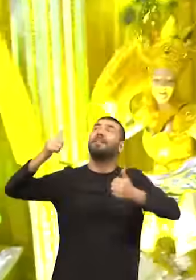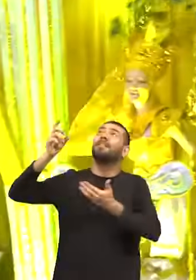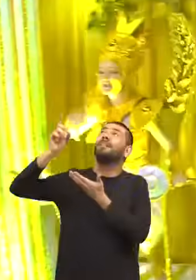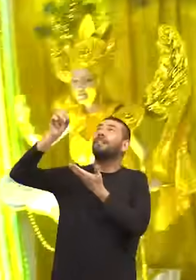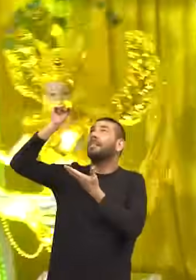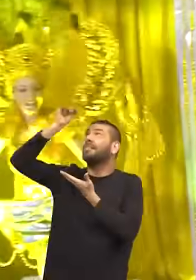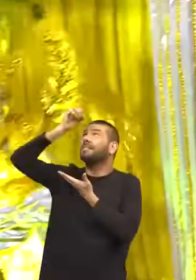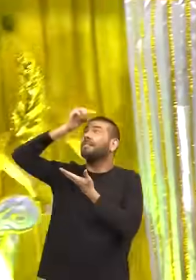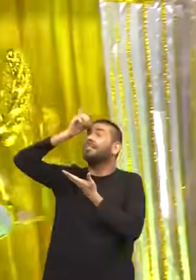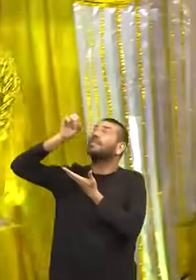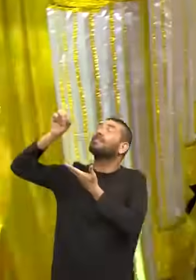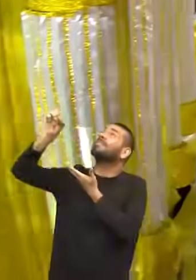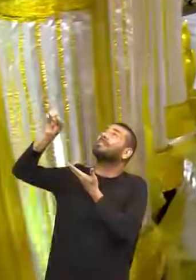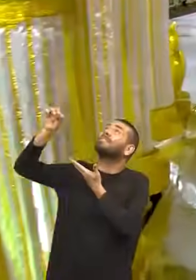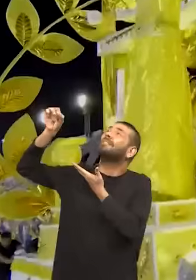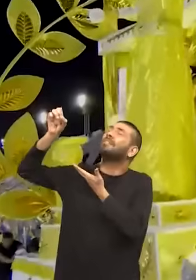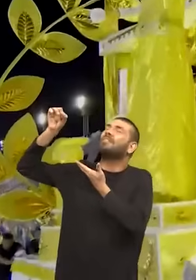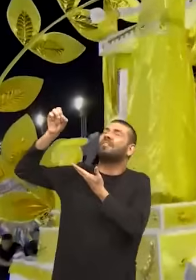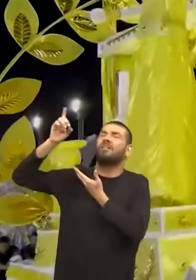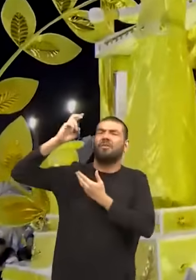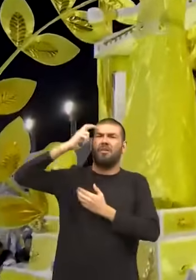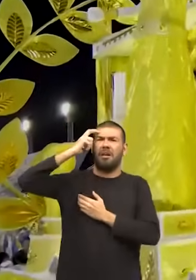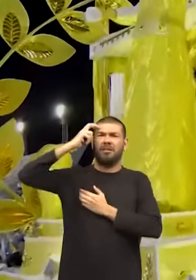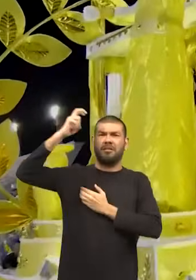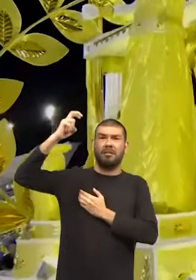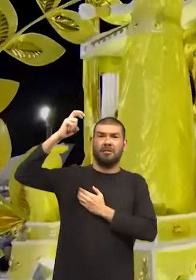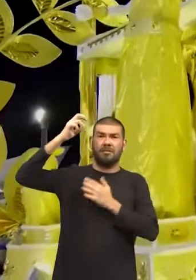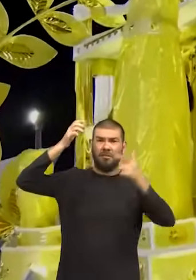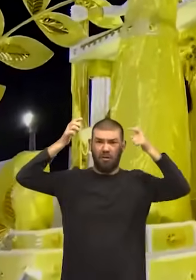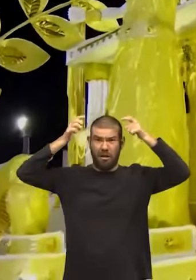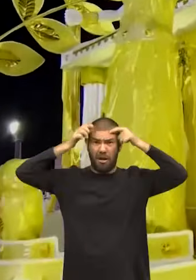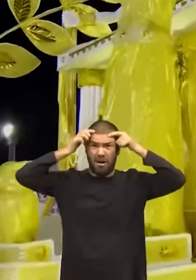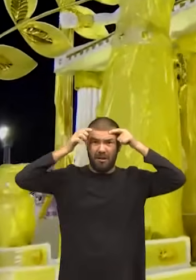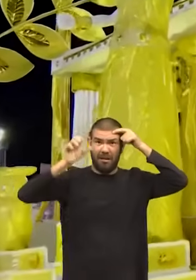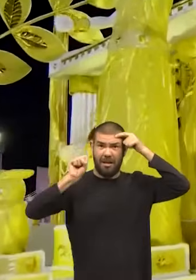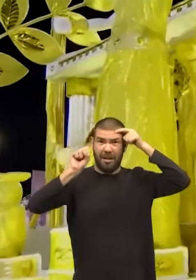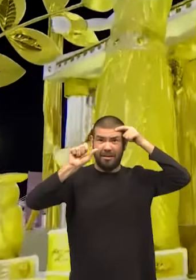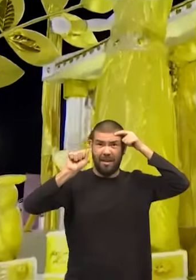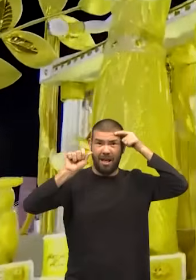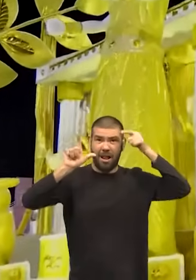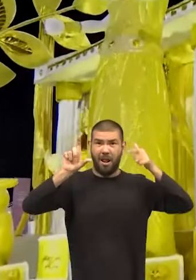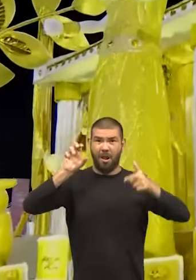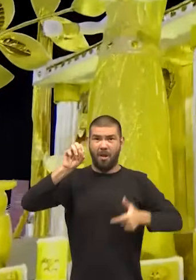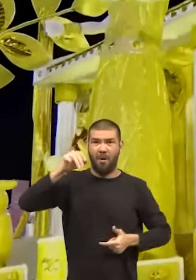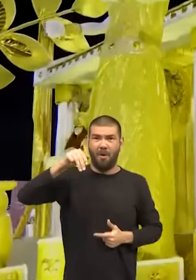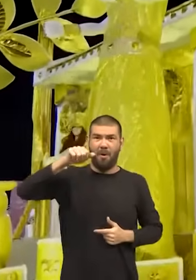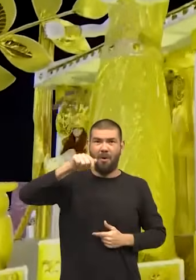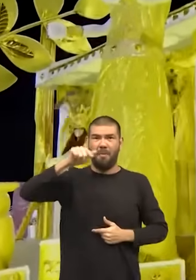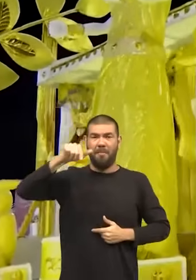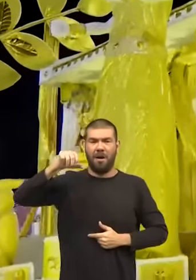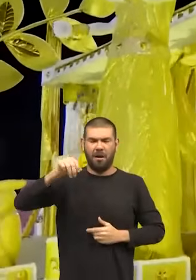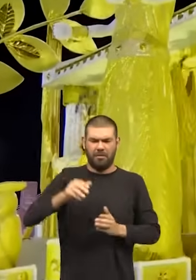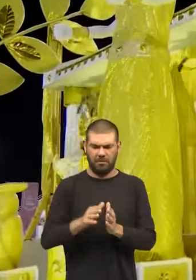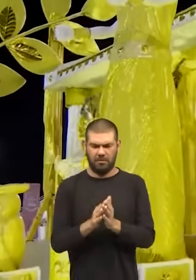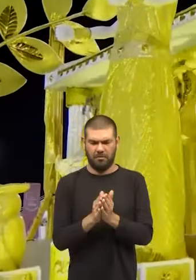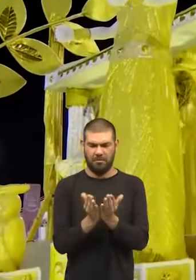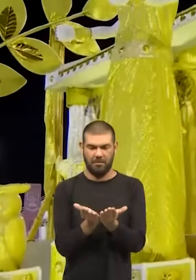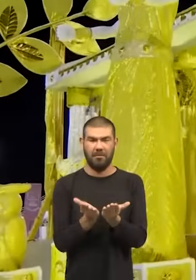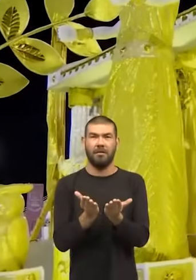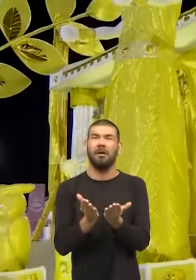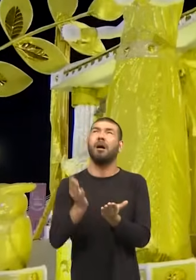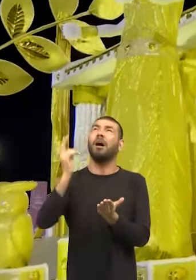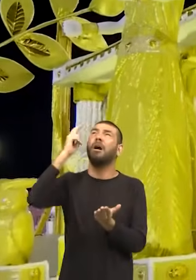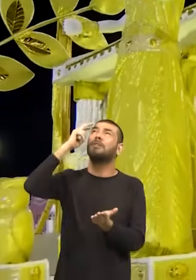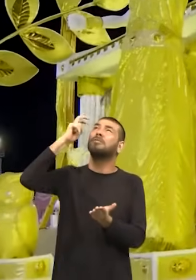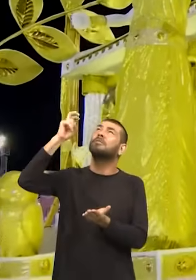com a sabiência do rei Salomão, as sagradas escrituras, a sabedoria